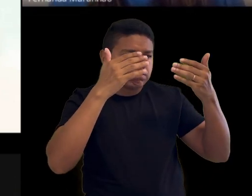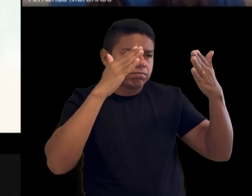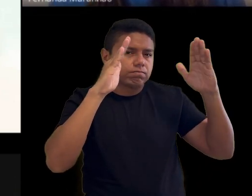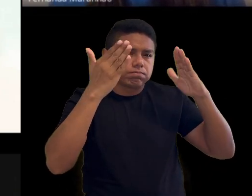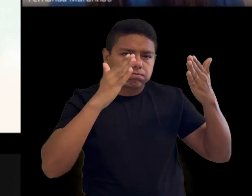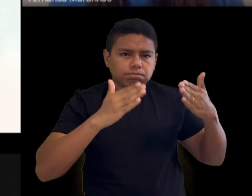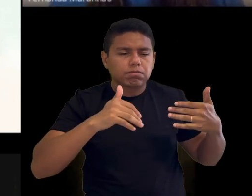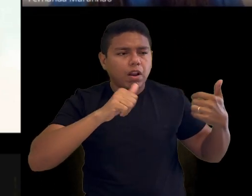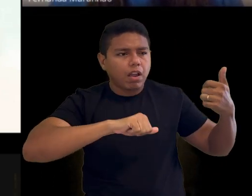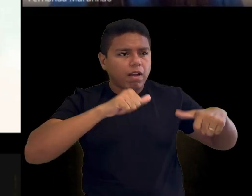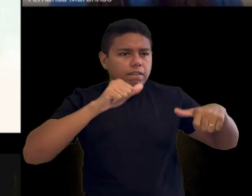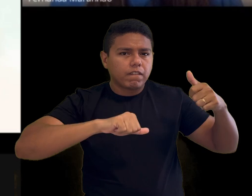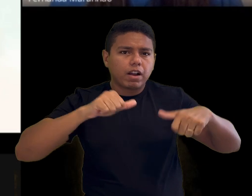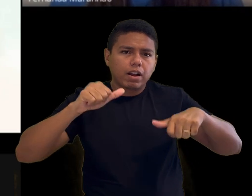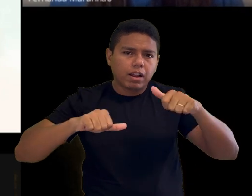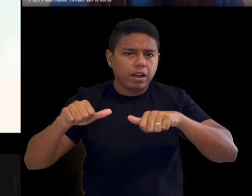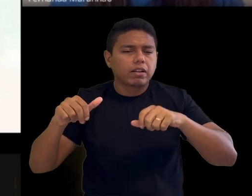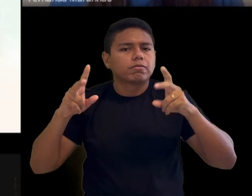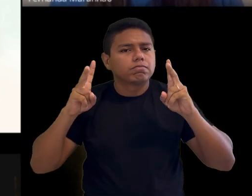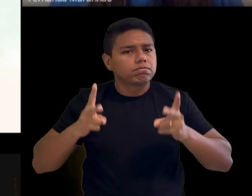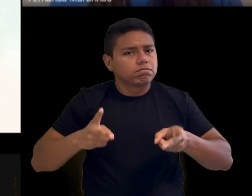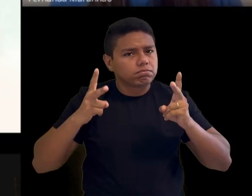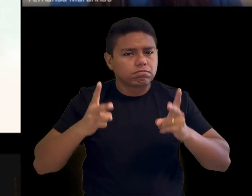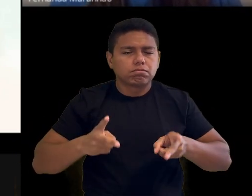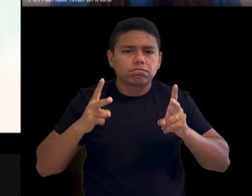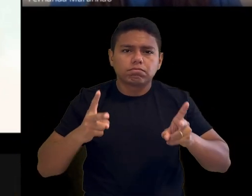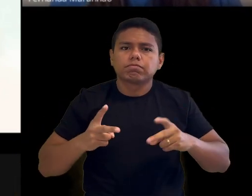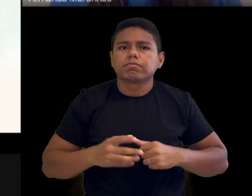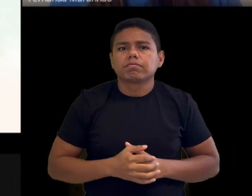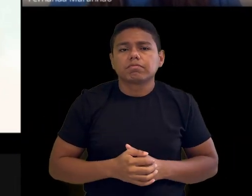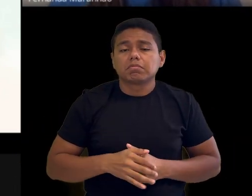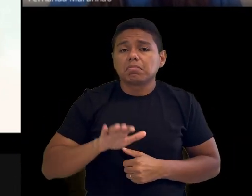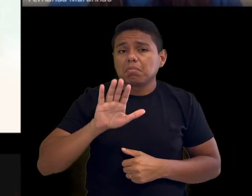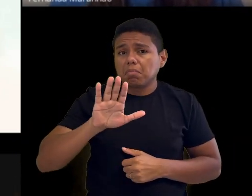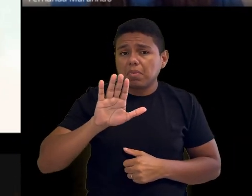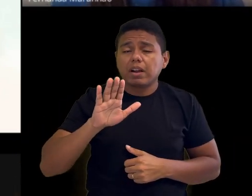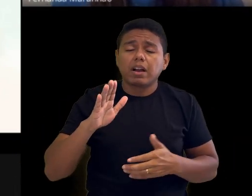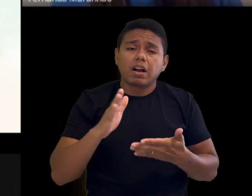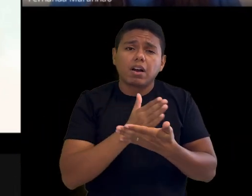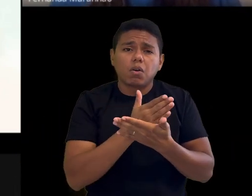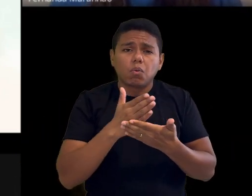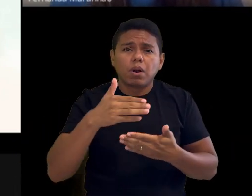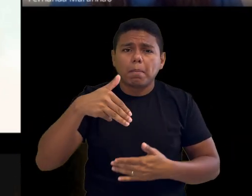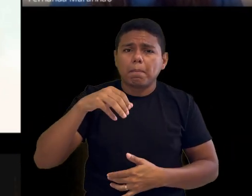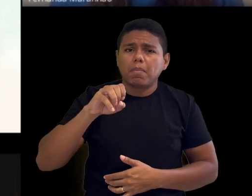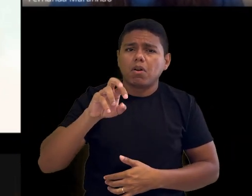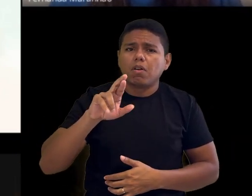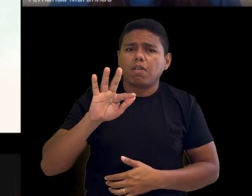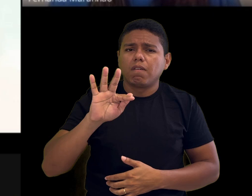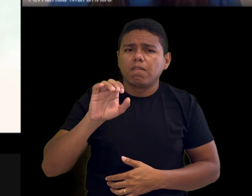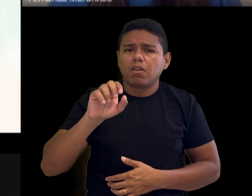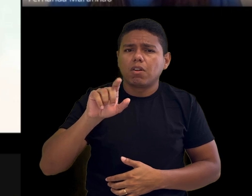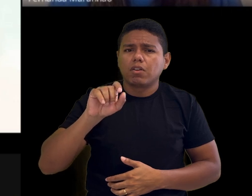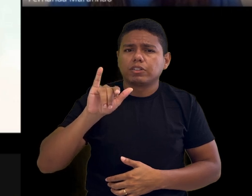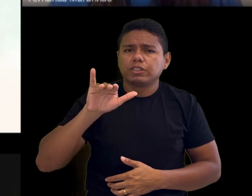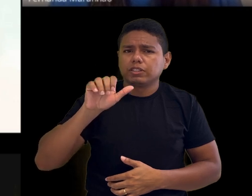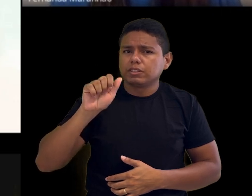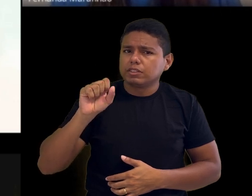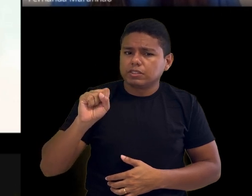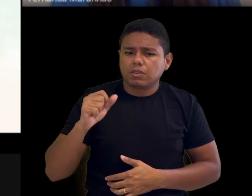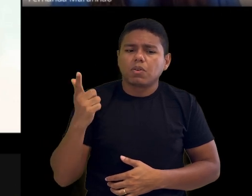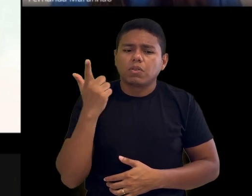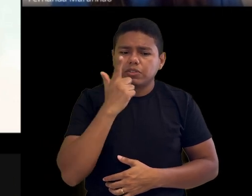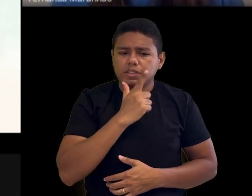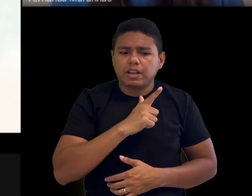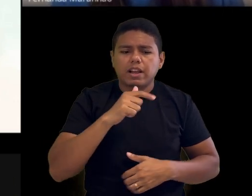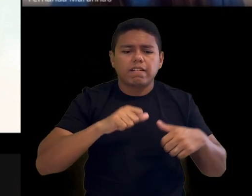rotina. Claro que nas morfológicas a gente acaba avaliando melhor essa placenta, como todas as partes do corpo do feto também.